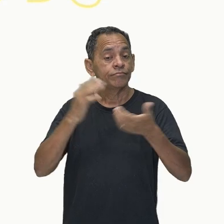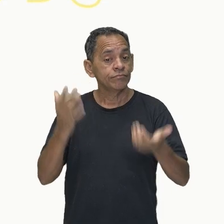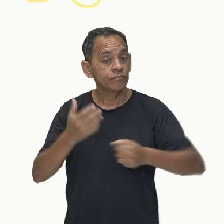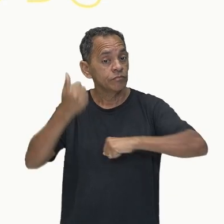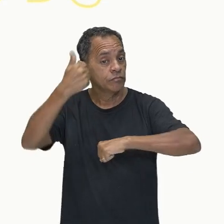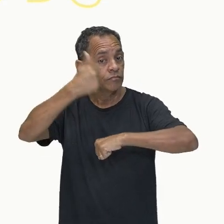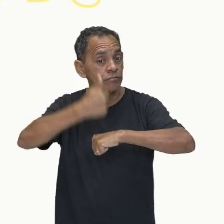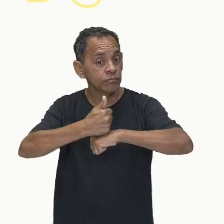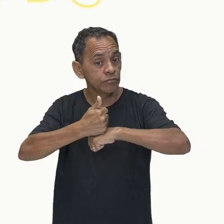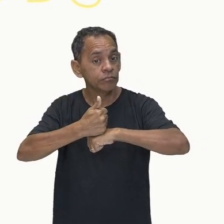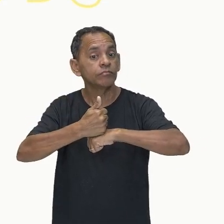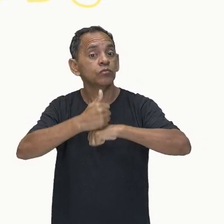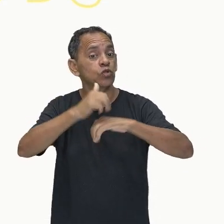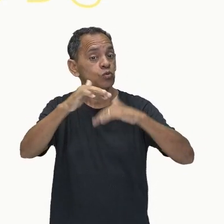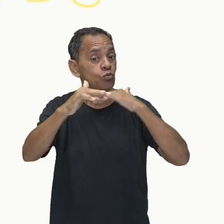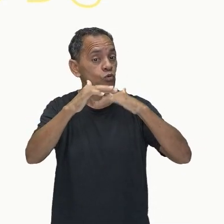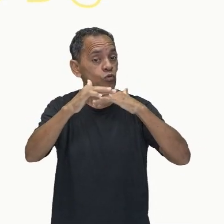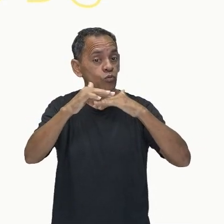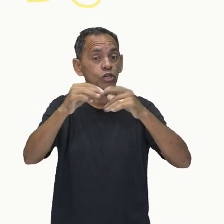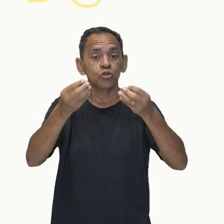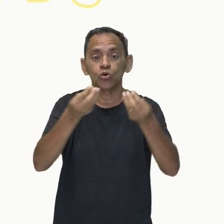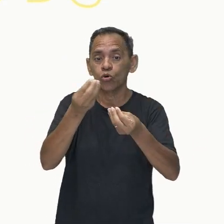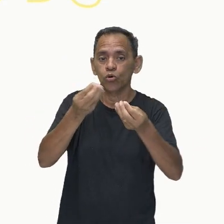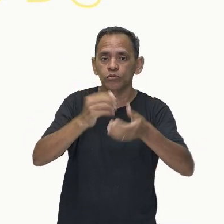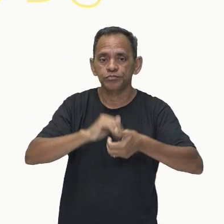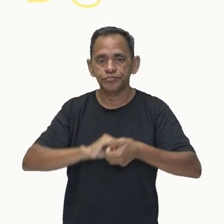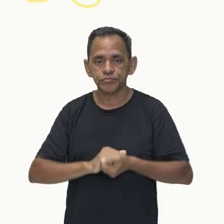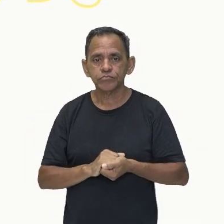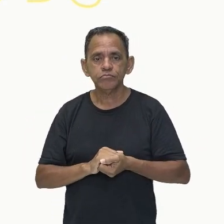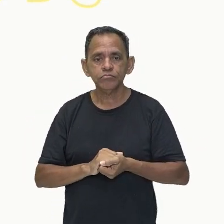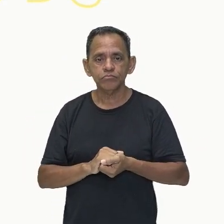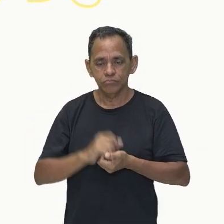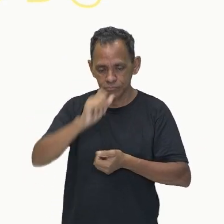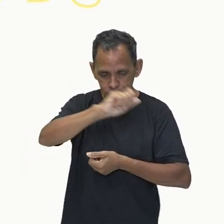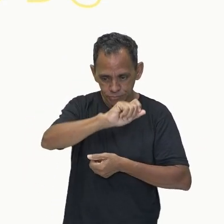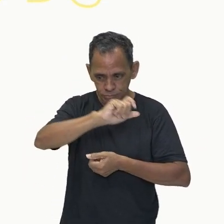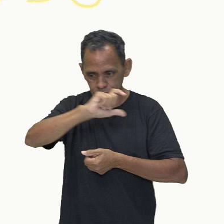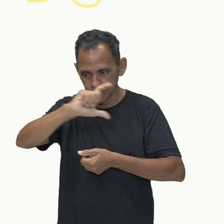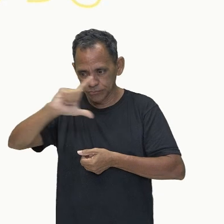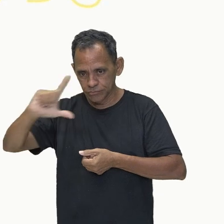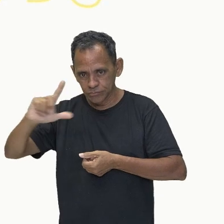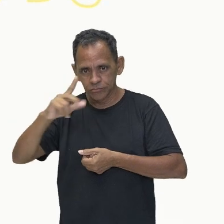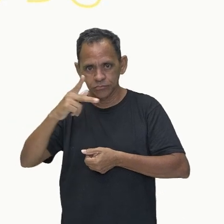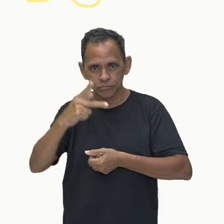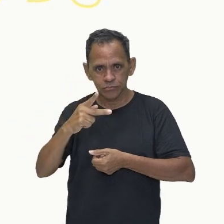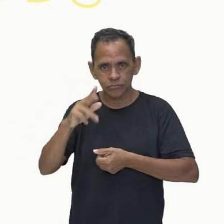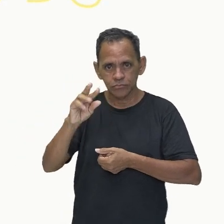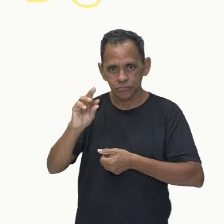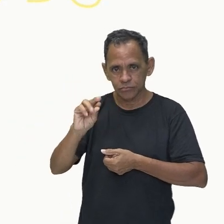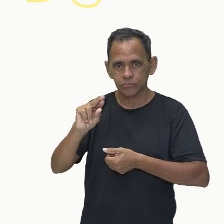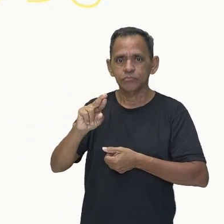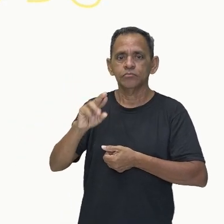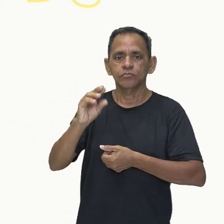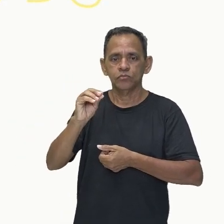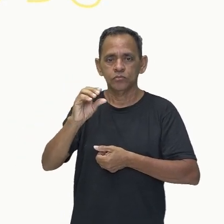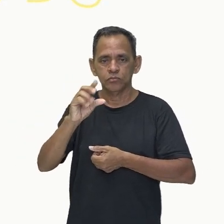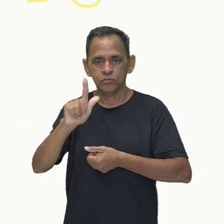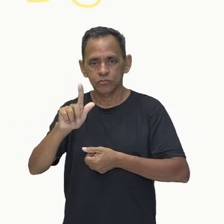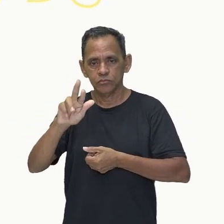esse movimento é um movimento do tipo progressivo, tá, pessoal? Movimento